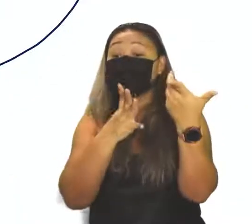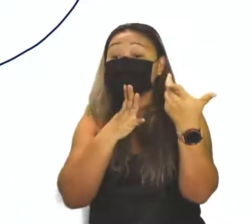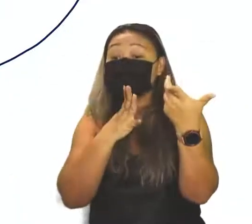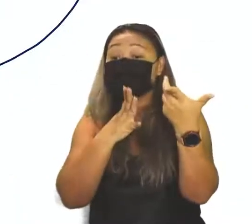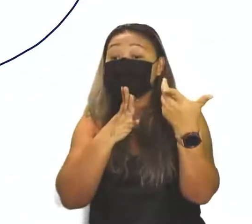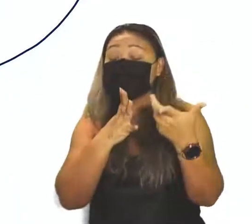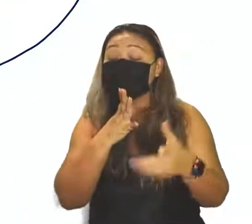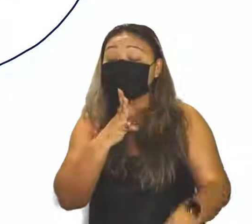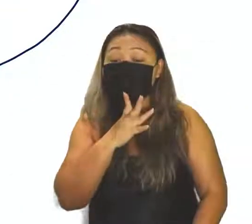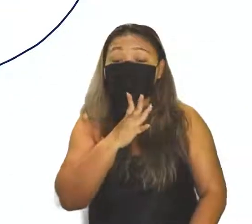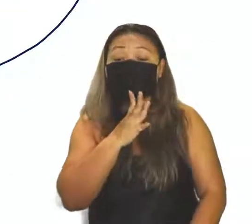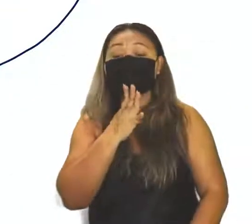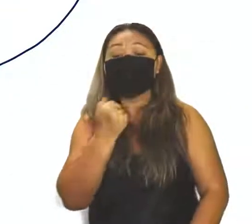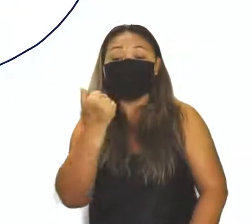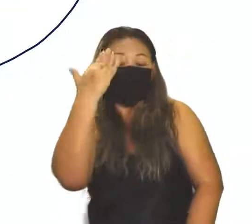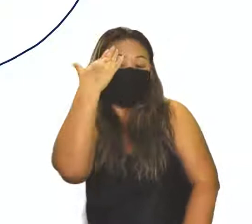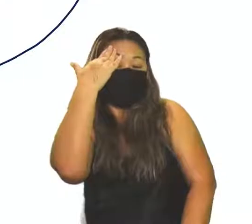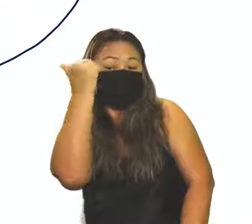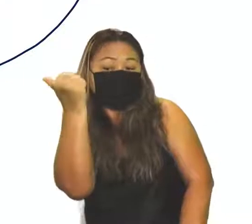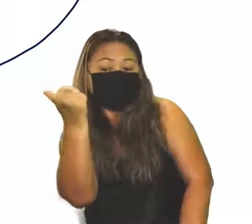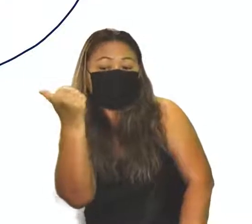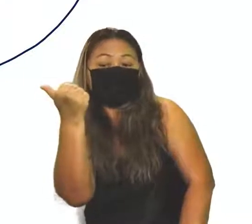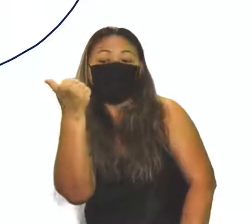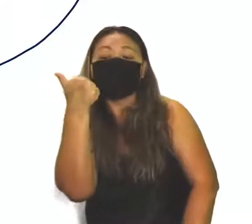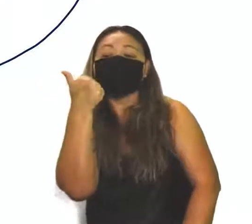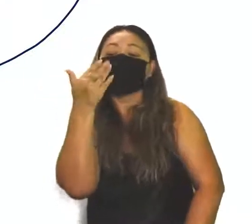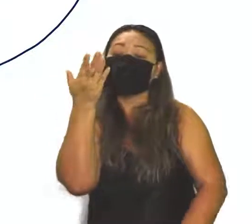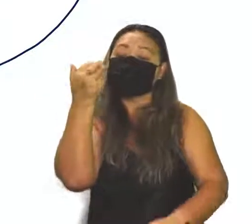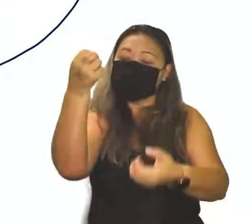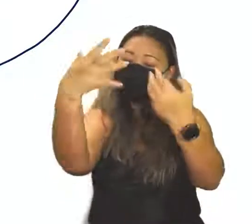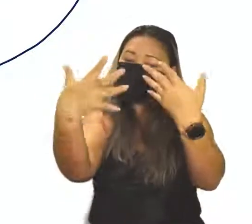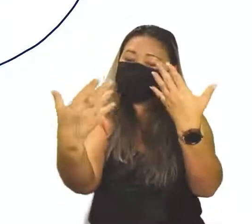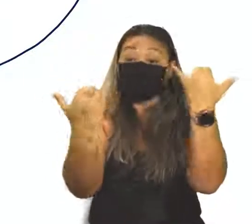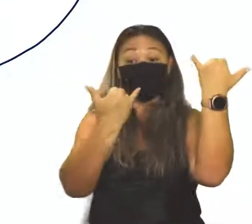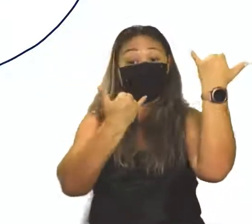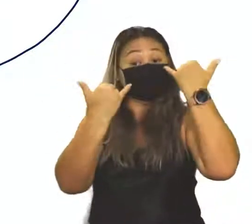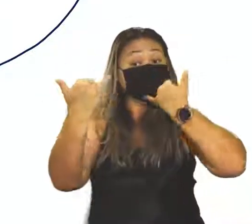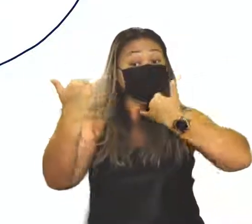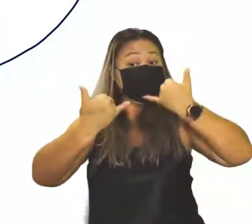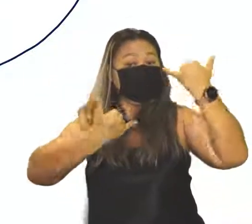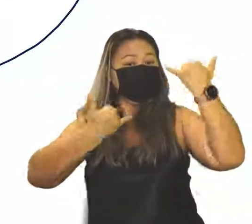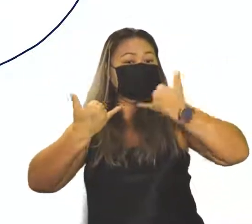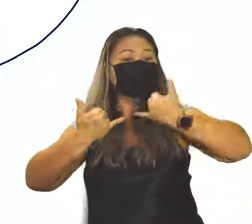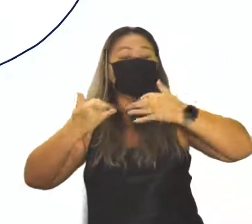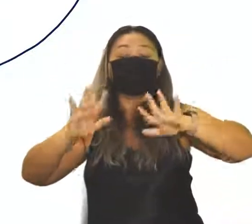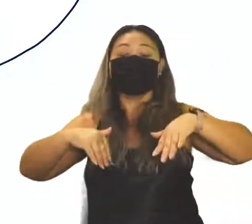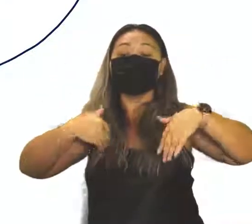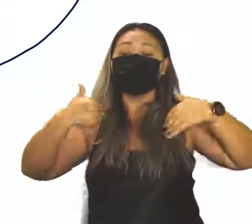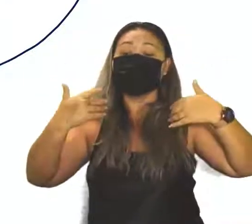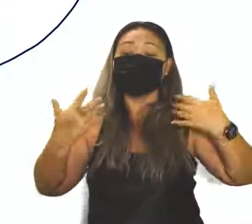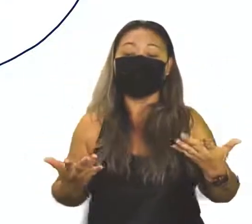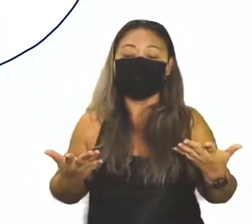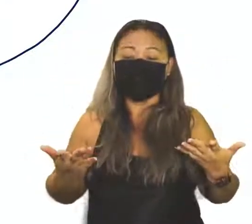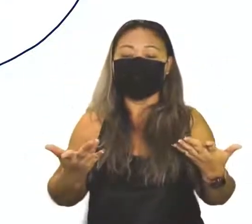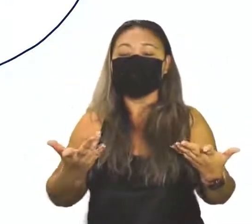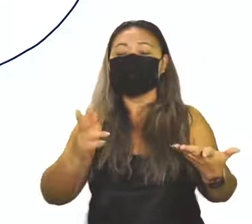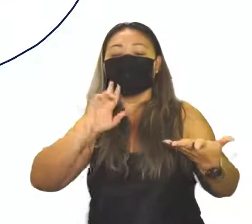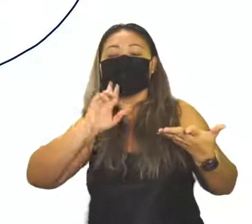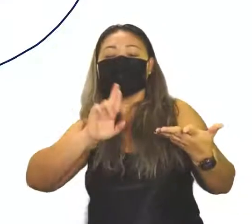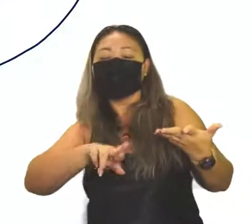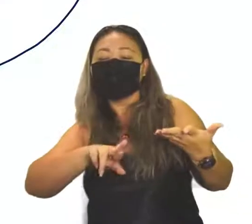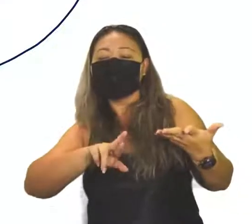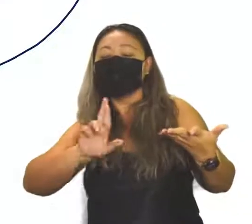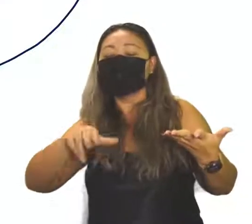mesmo? É o saber, a instrução e a informação. Então, quando você for tomar uma decisão,